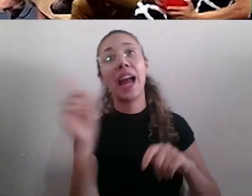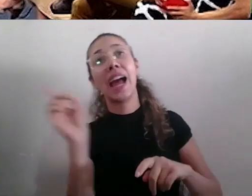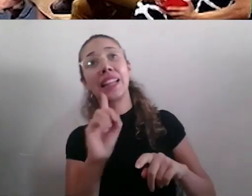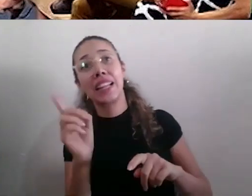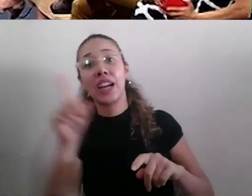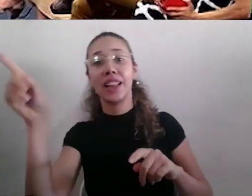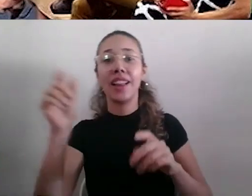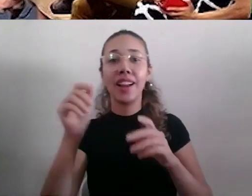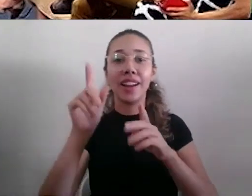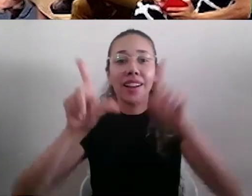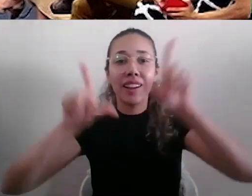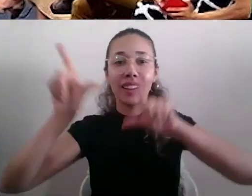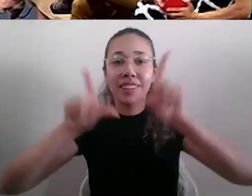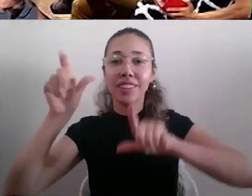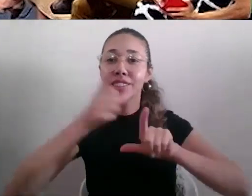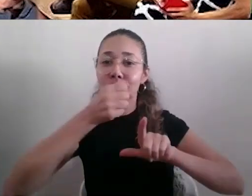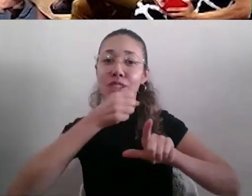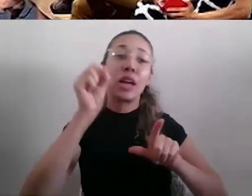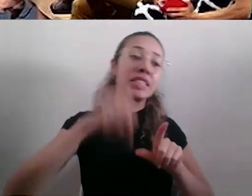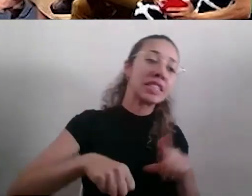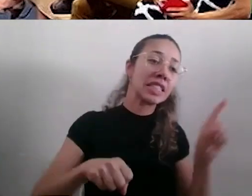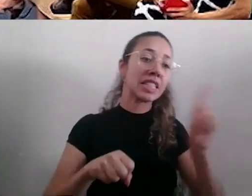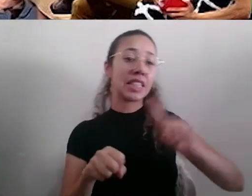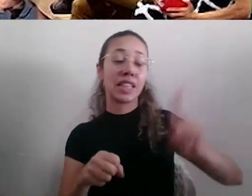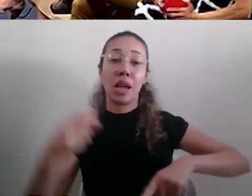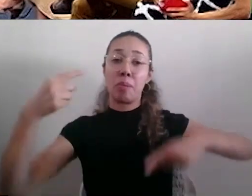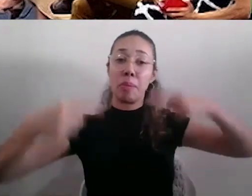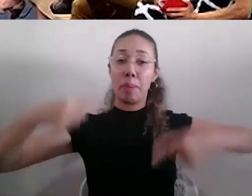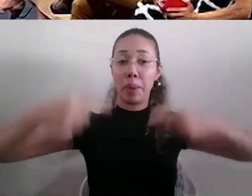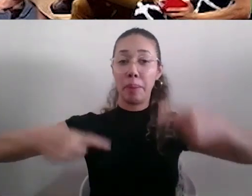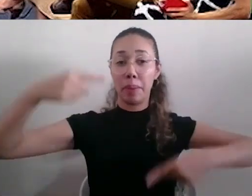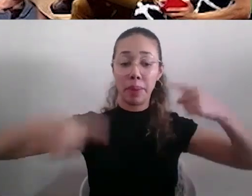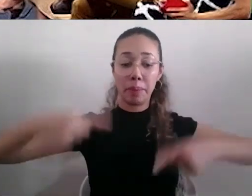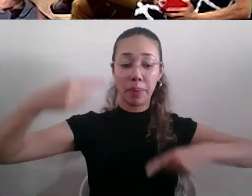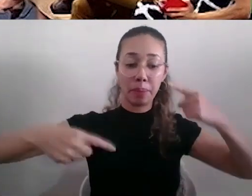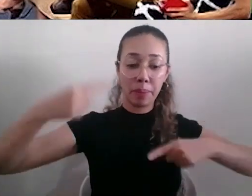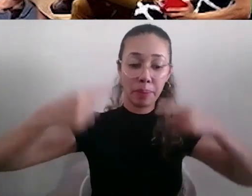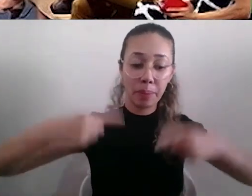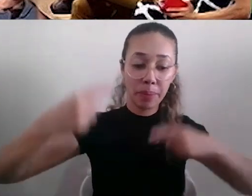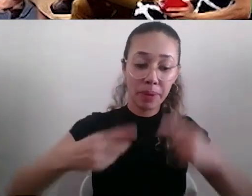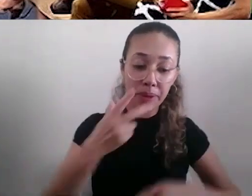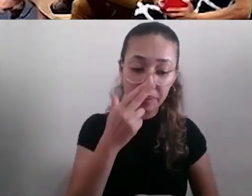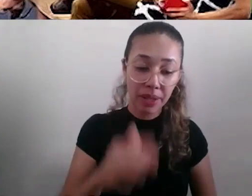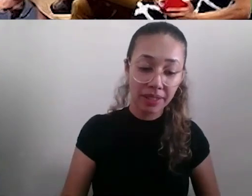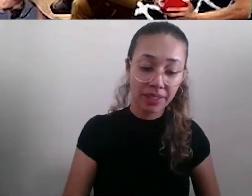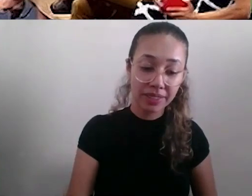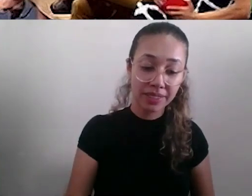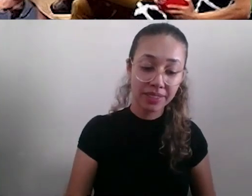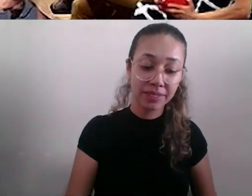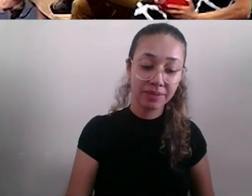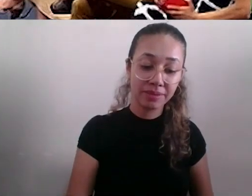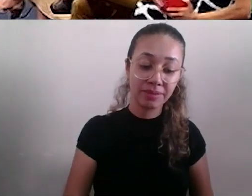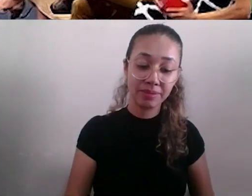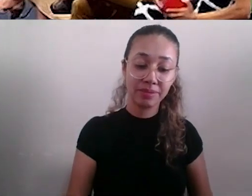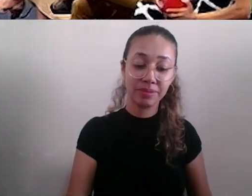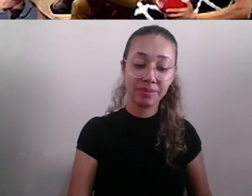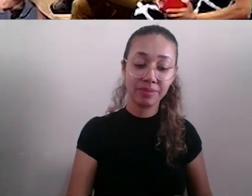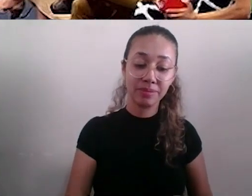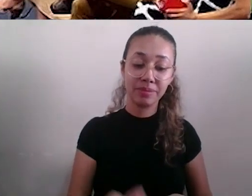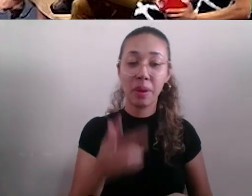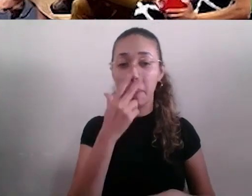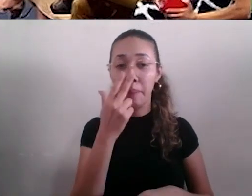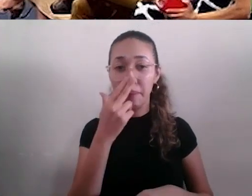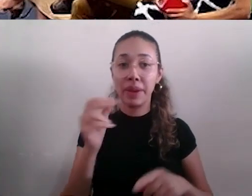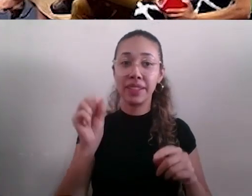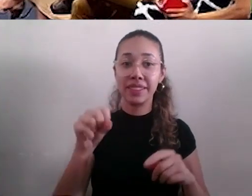fosse uma briga entre governo e o Arthur Lira, ou o Congresso. Então era assim,